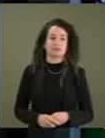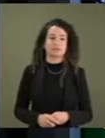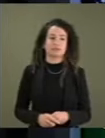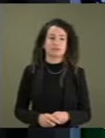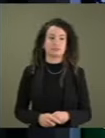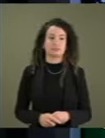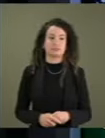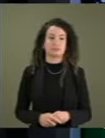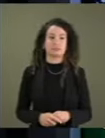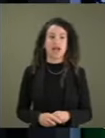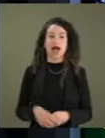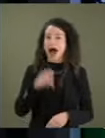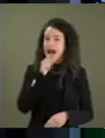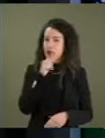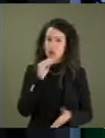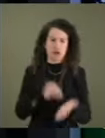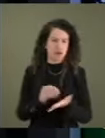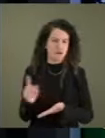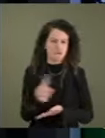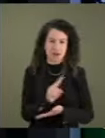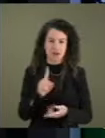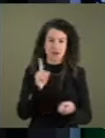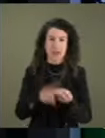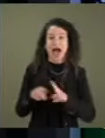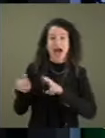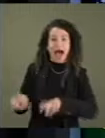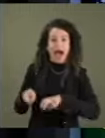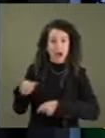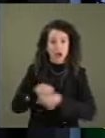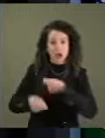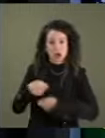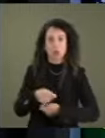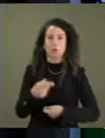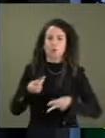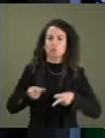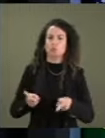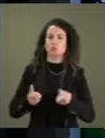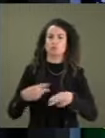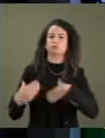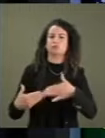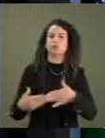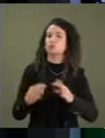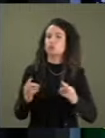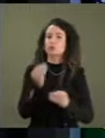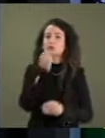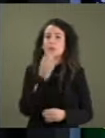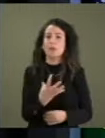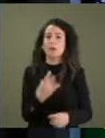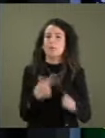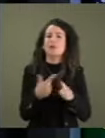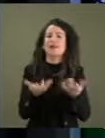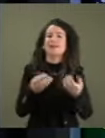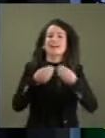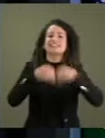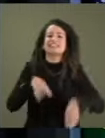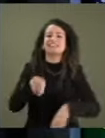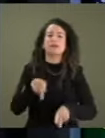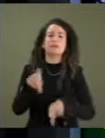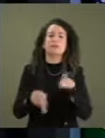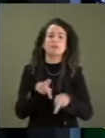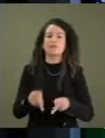água não falta, agronegócio pujante, tudo de bom. Por que querem destruir essa